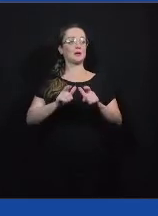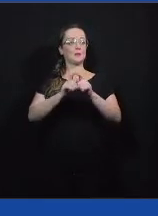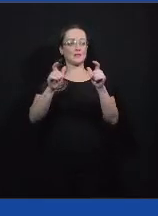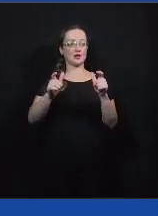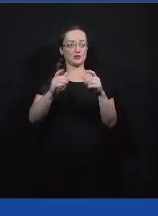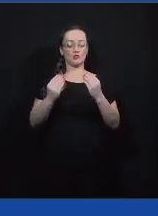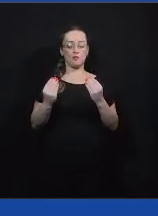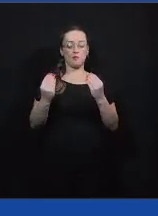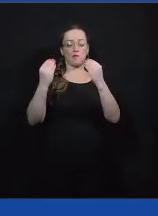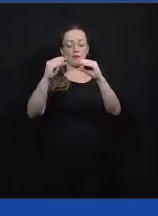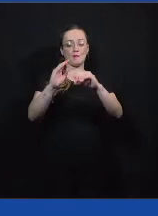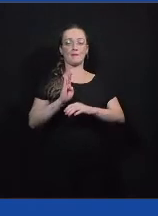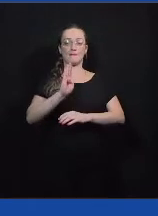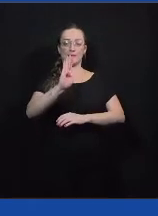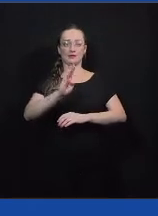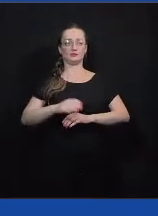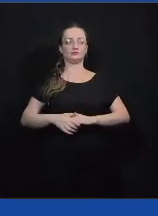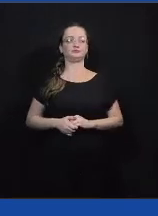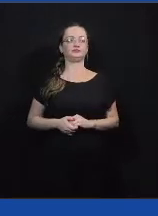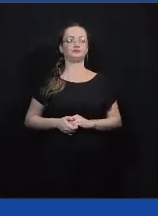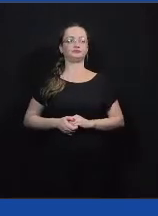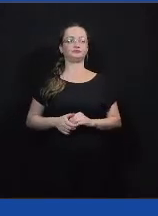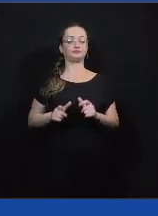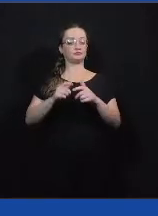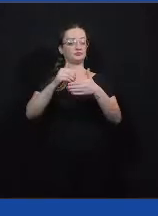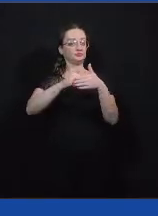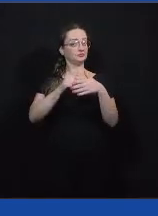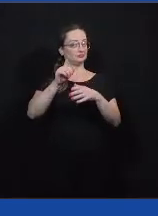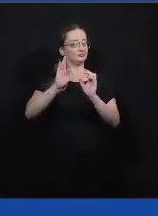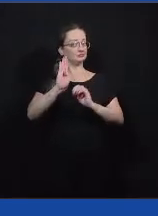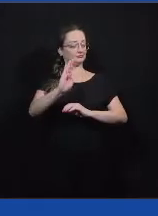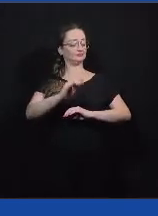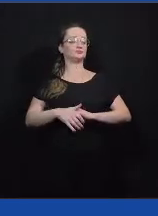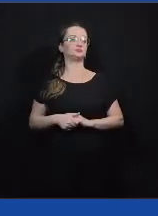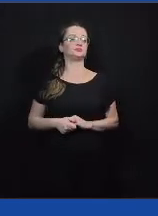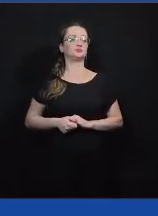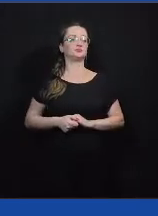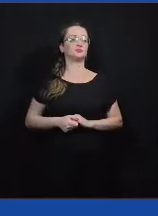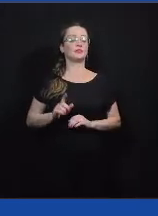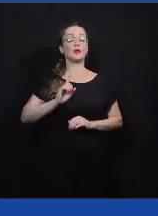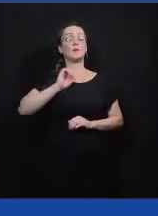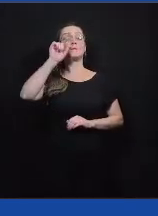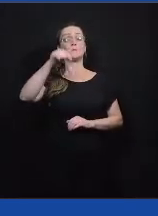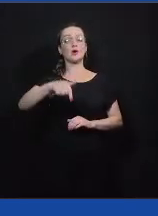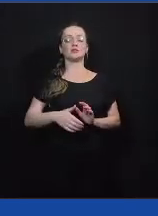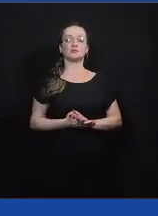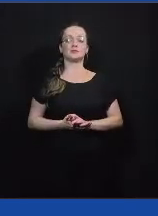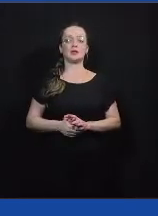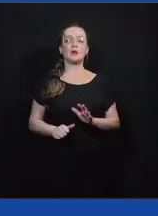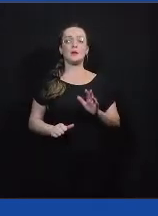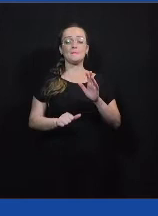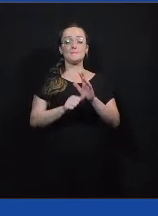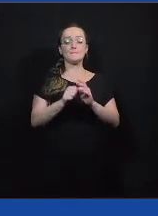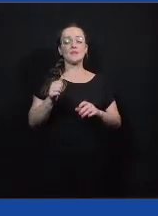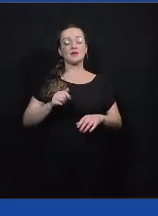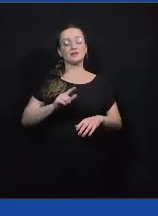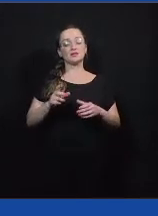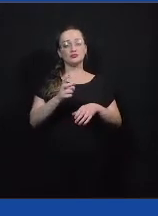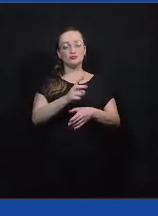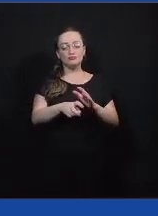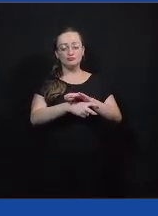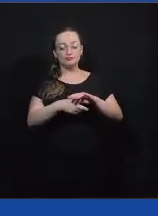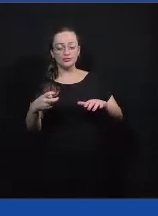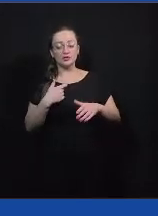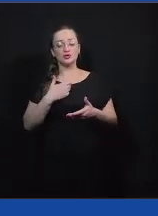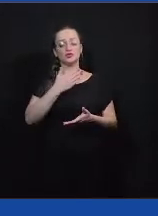volta o nosso público então é b está lá muito bom o evento primeiro impeachment da história do Brasil